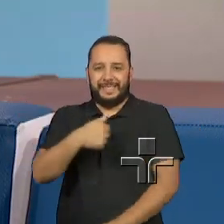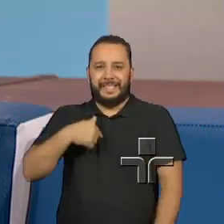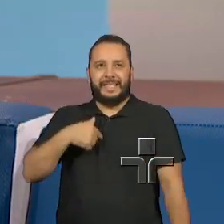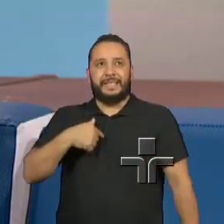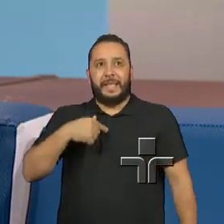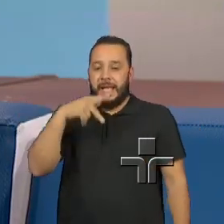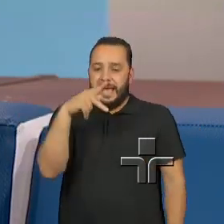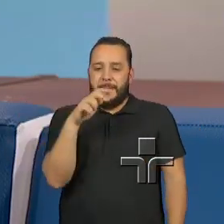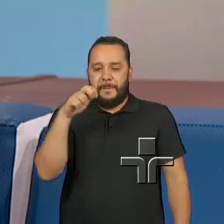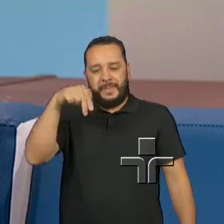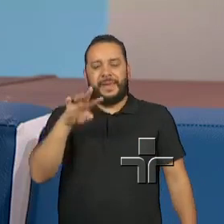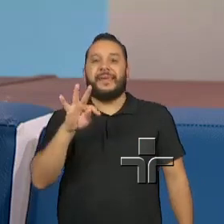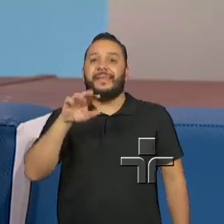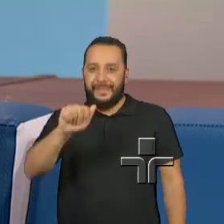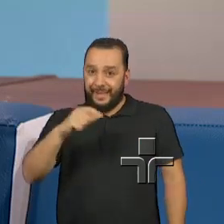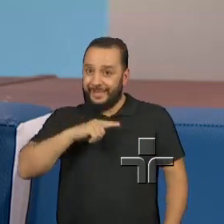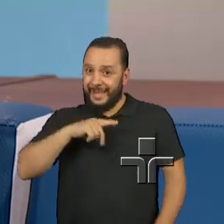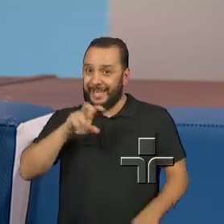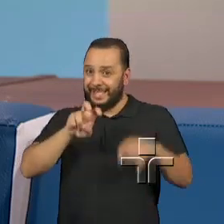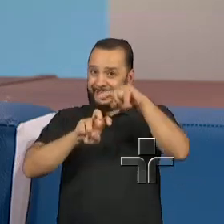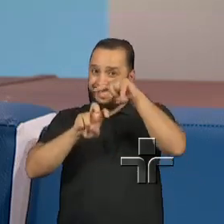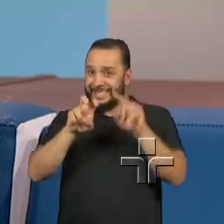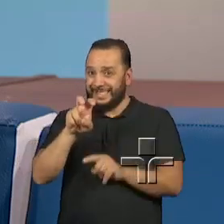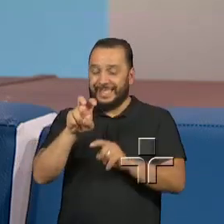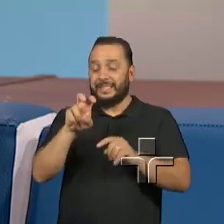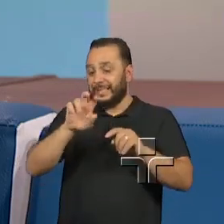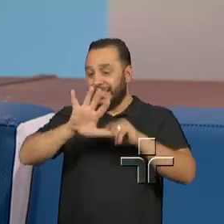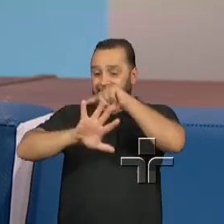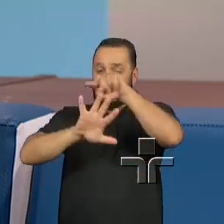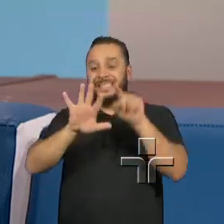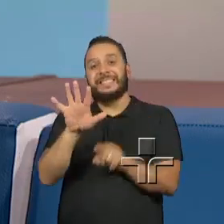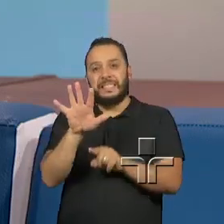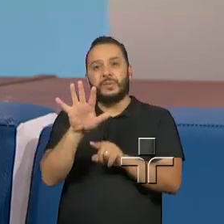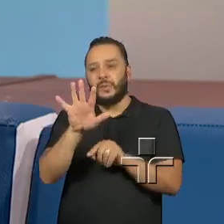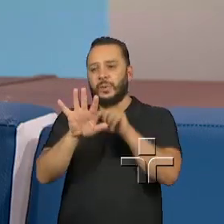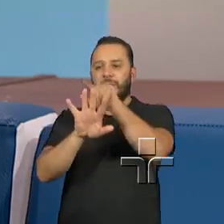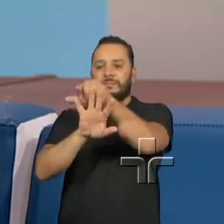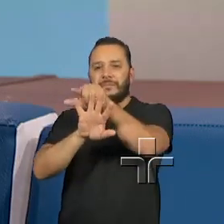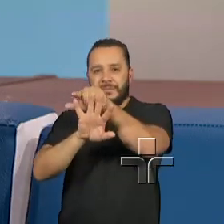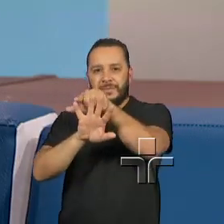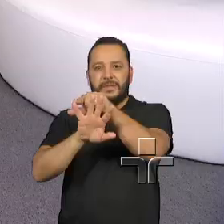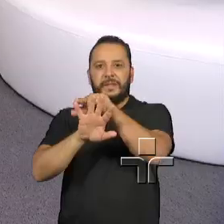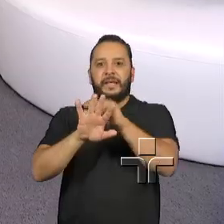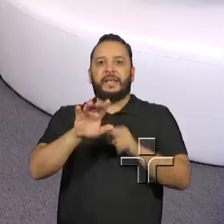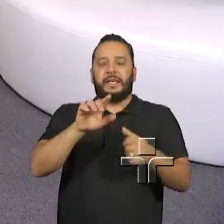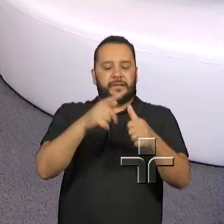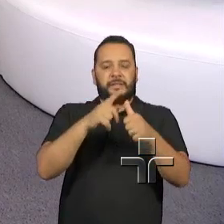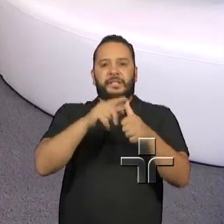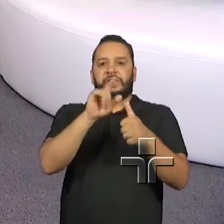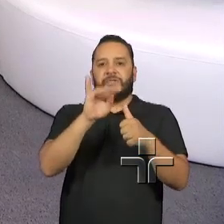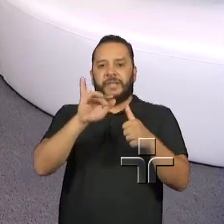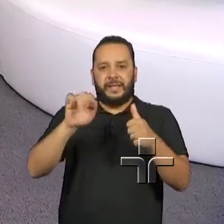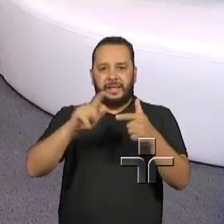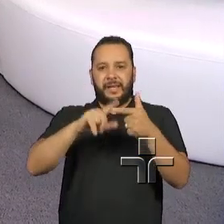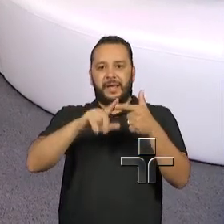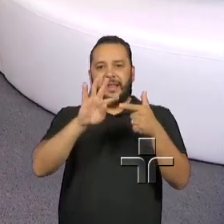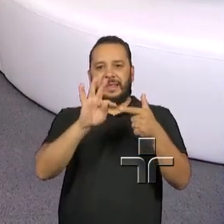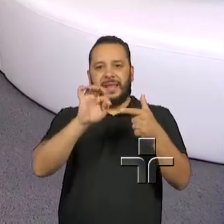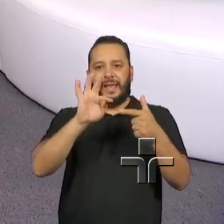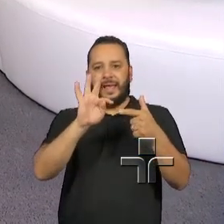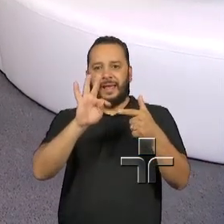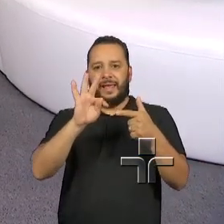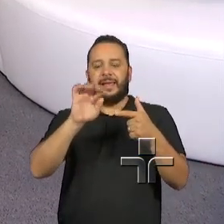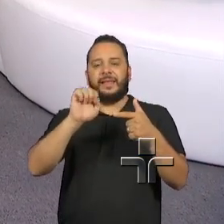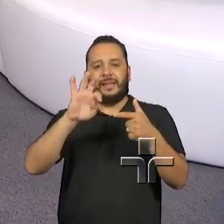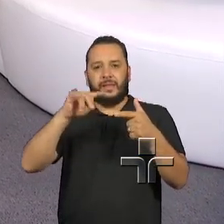ela é uma vacina que contém 5 subtipos vacinais. Então ela contém difteria, tétano, coqueluche, hepatite B